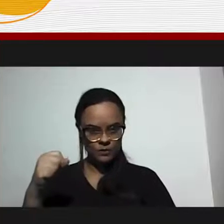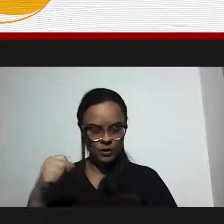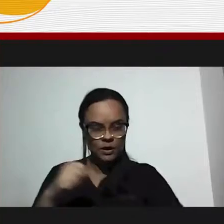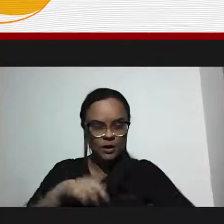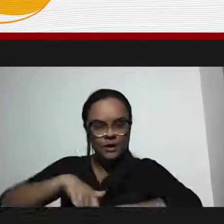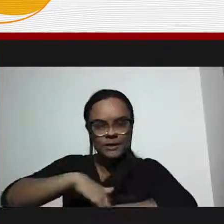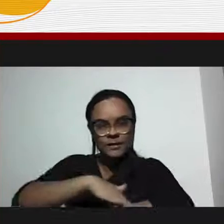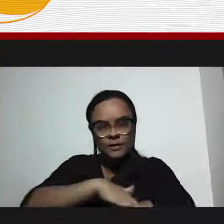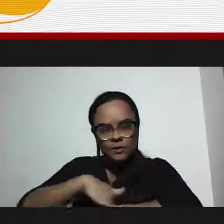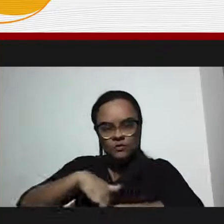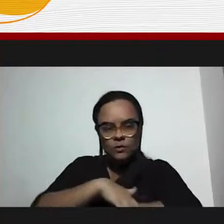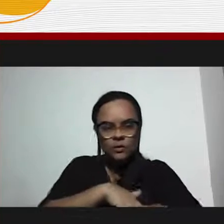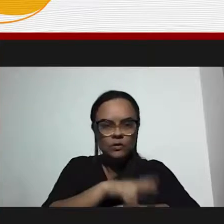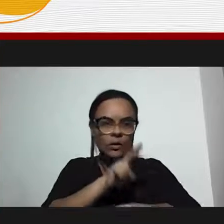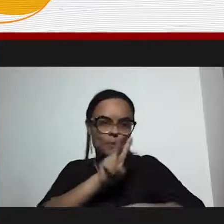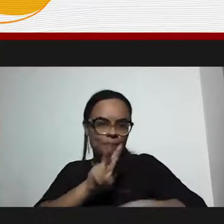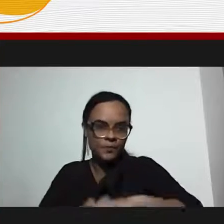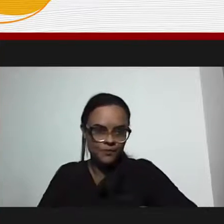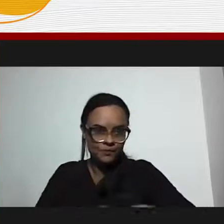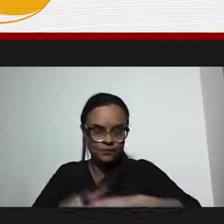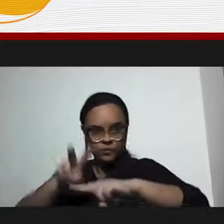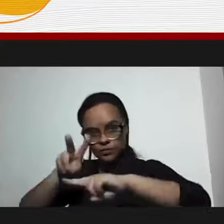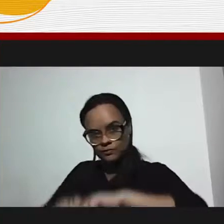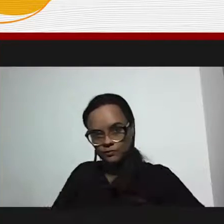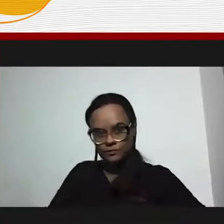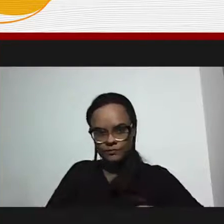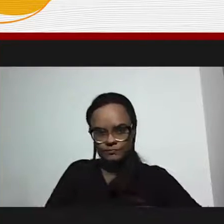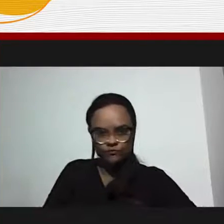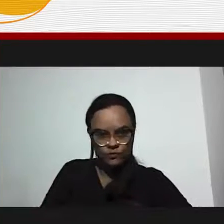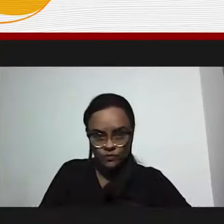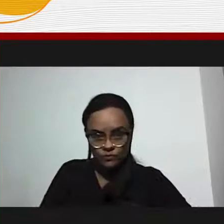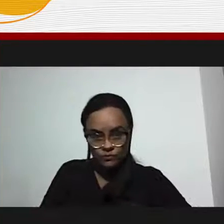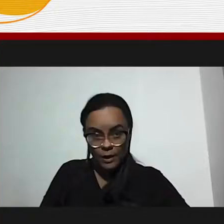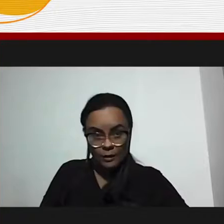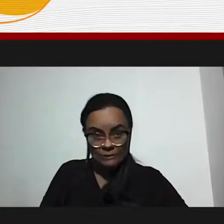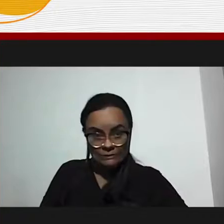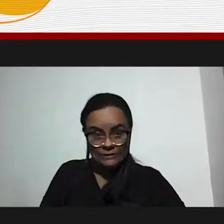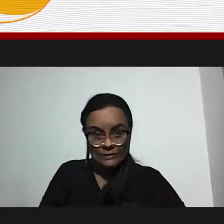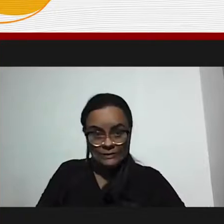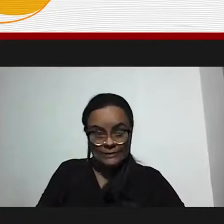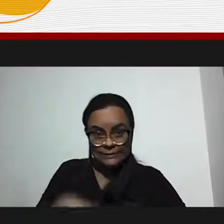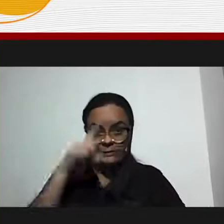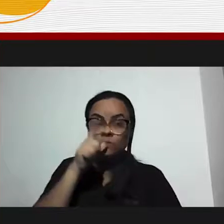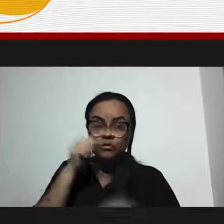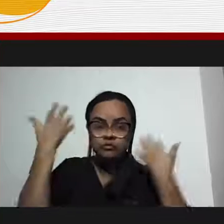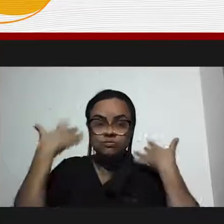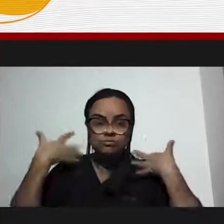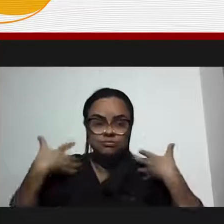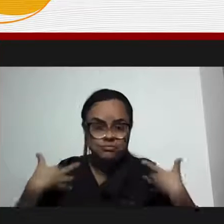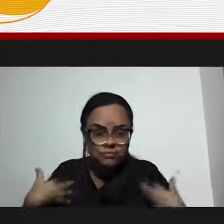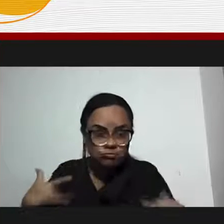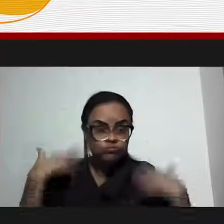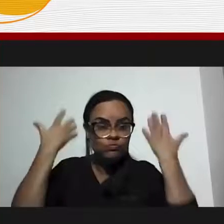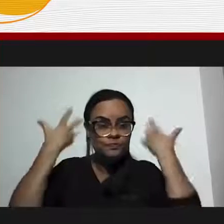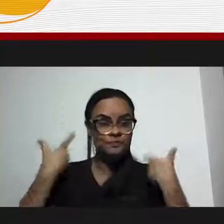borda da piscina, sentei na cadeira, só que eu estava todo molhado, né? E